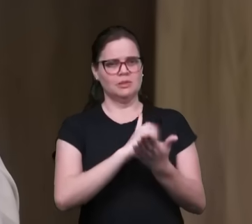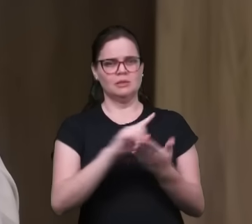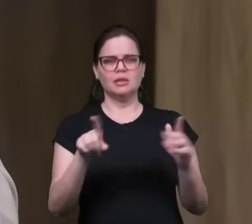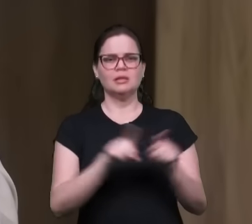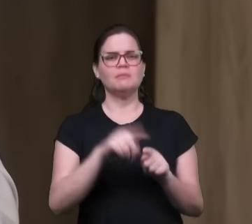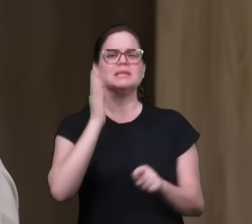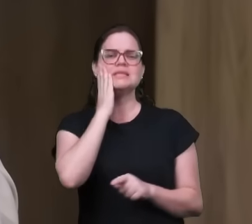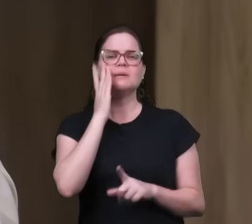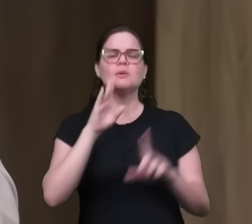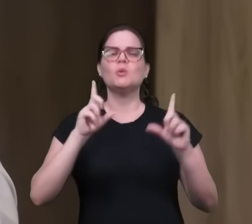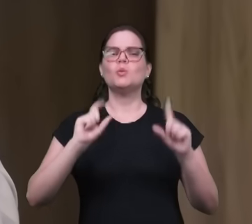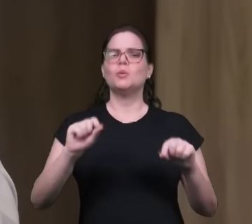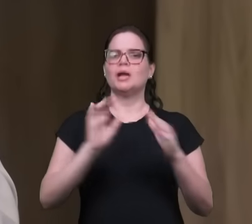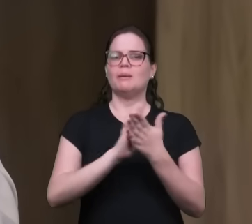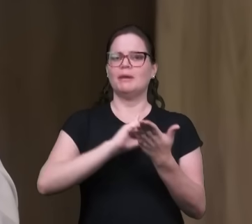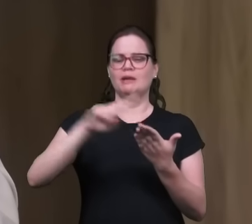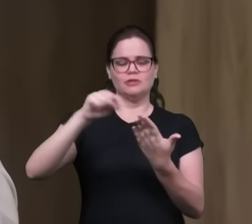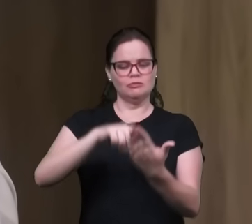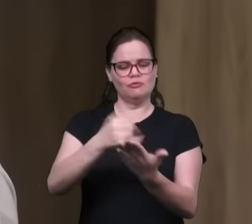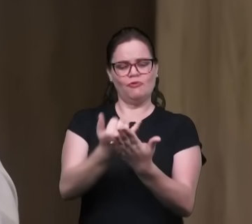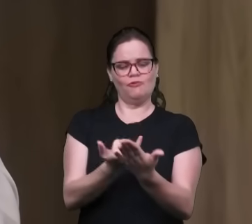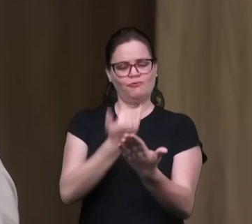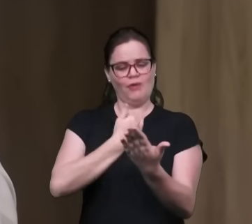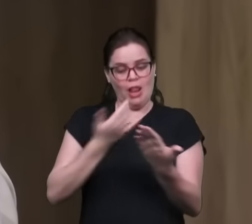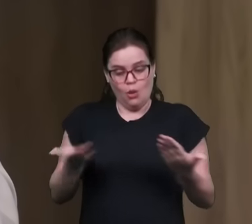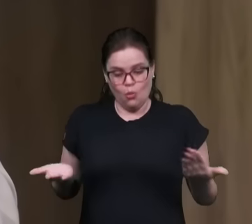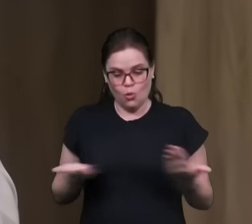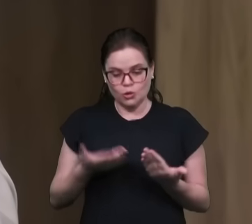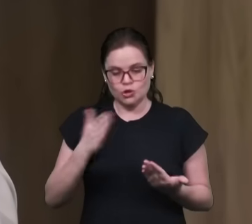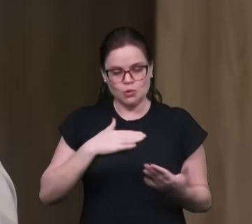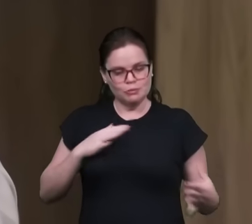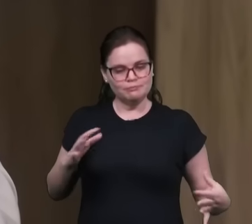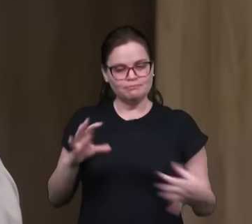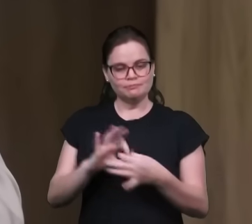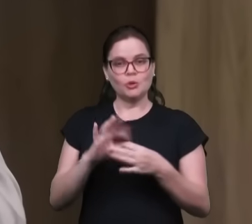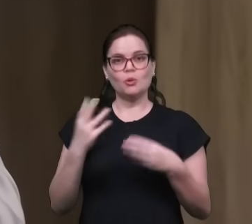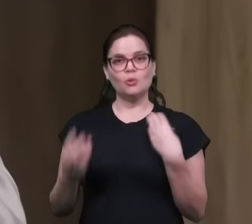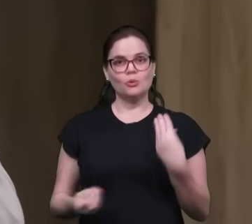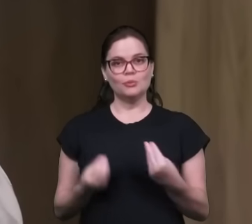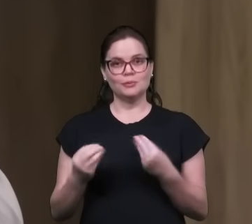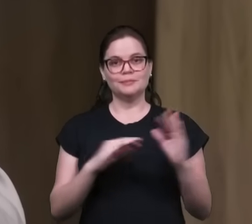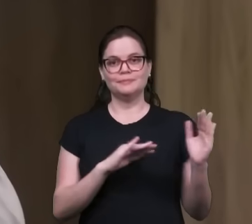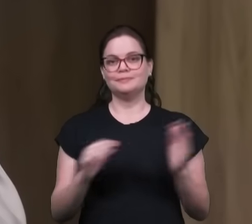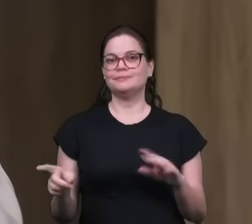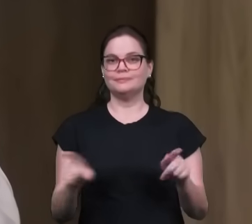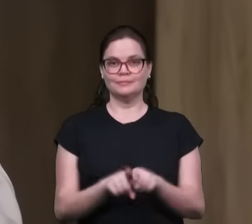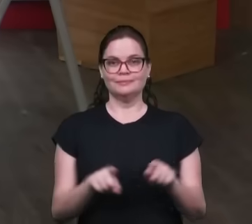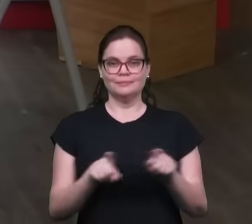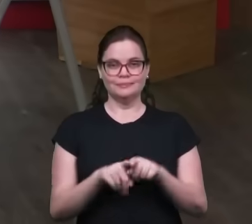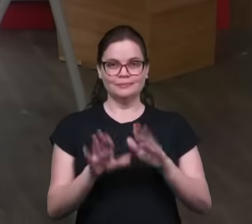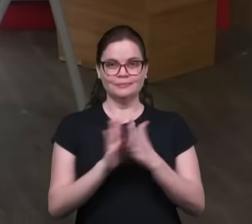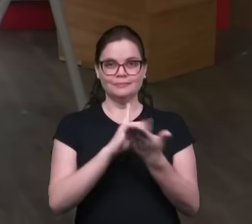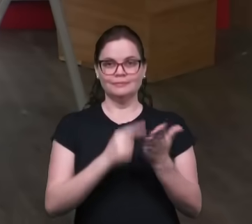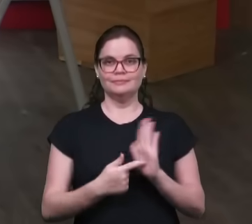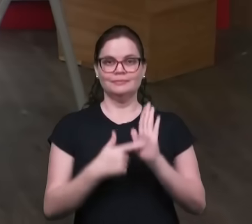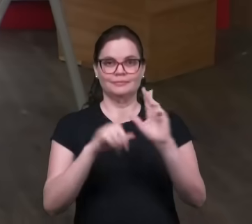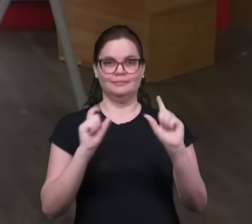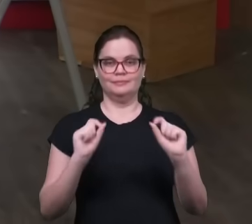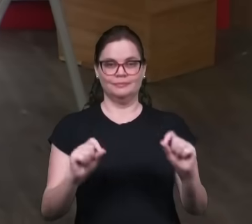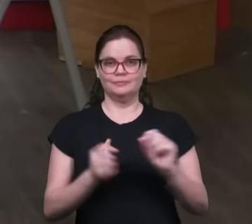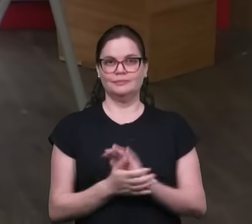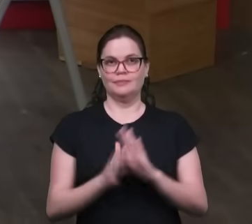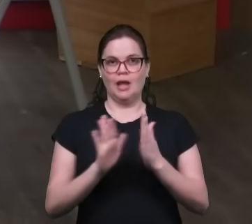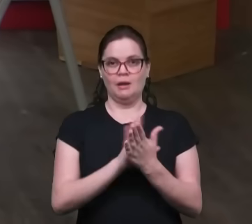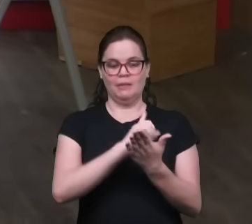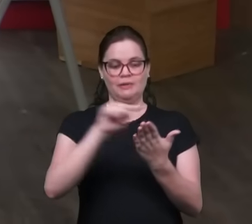nós hoje, no momento de hoje. Então, é isso que o Senhor está dizendo para nós, né? Até porque a própria palavra diz, que a Escritura diz que a Bíblia